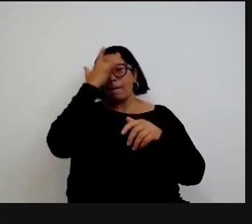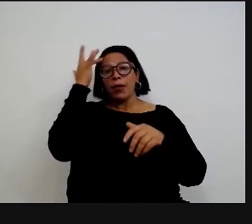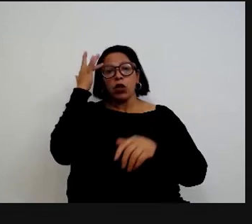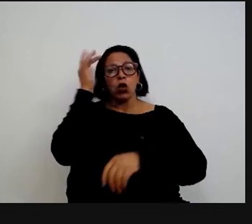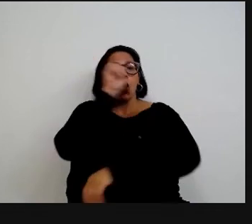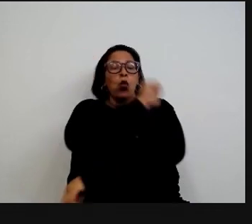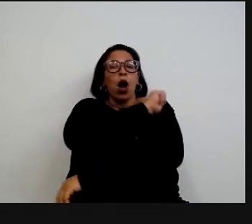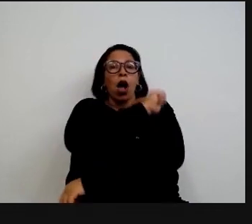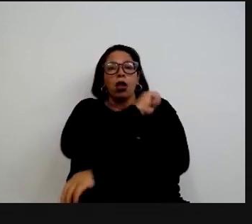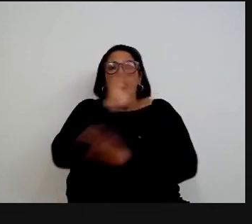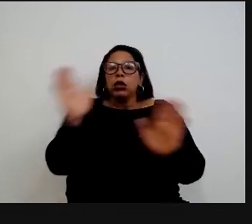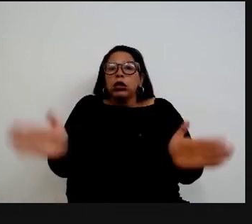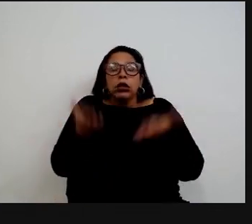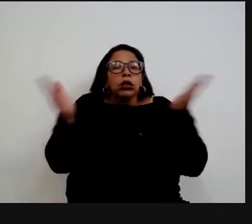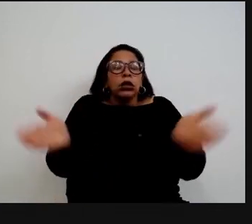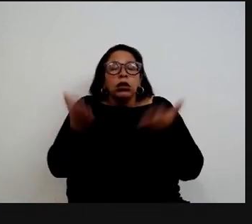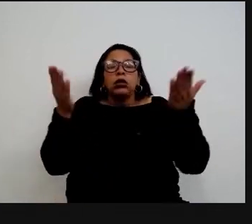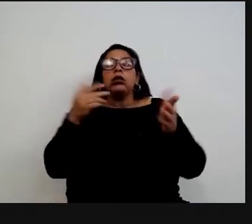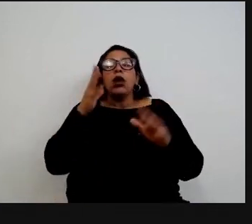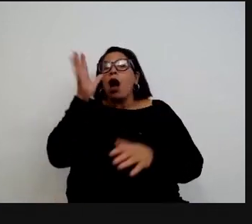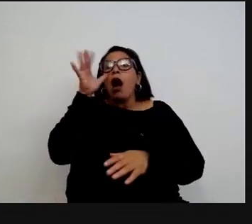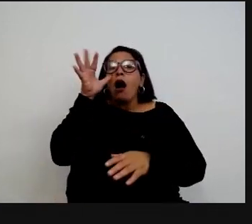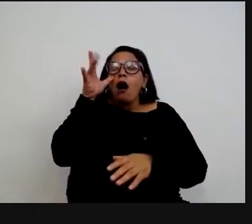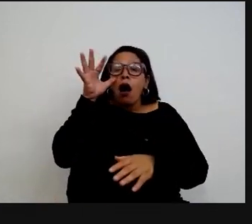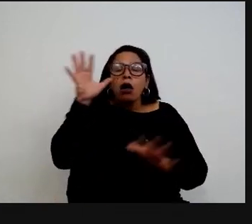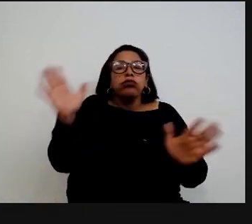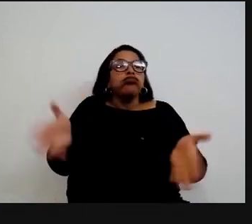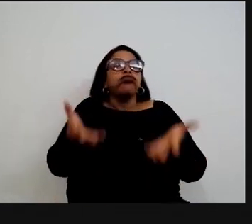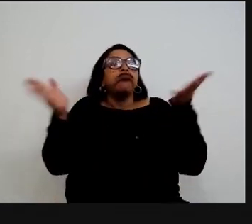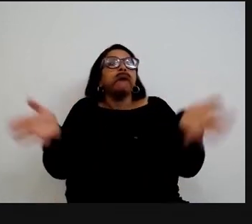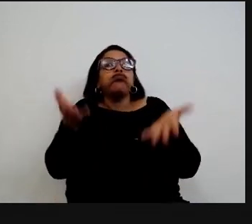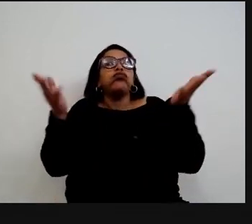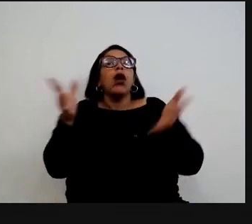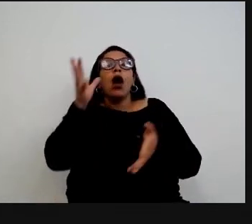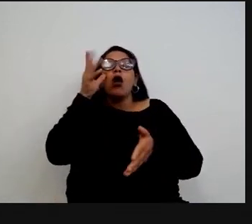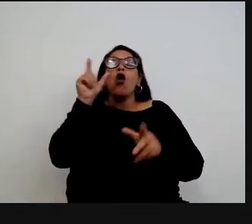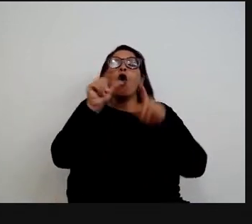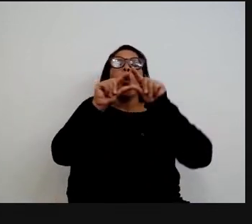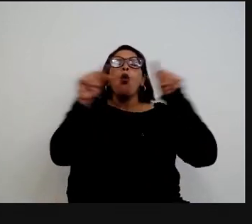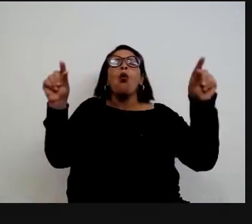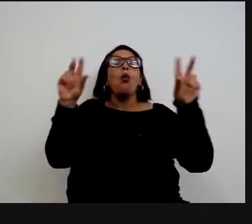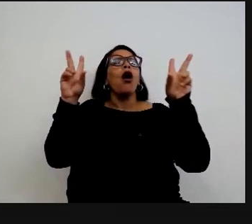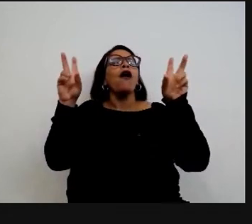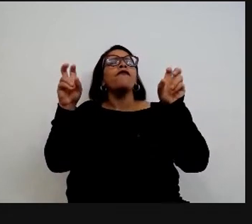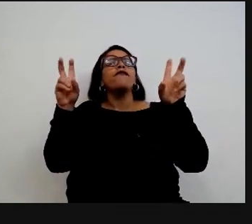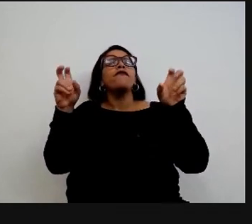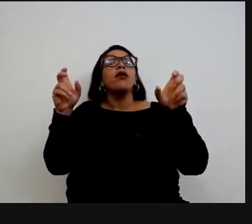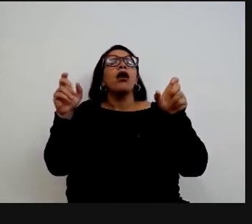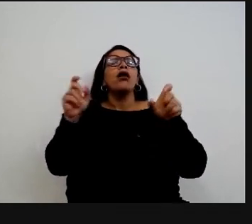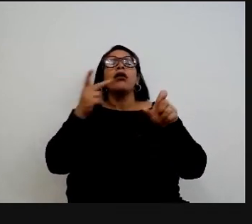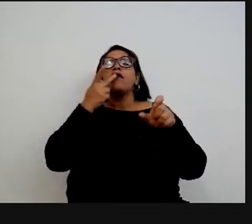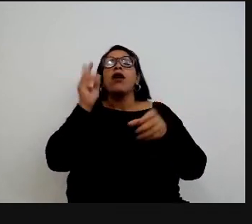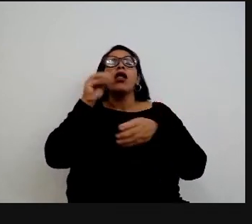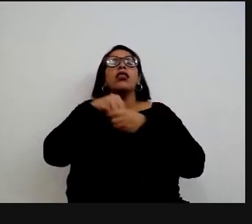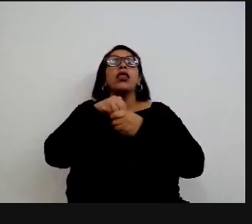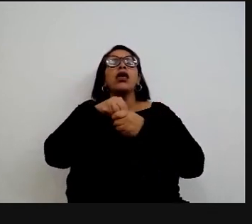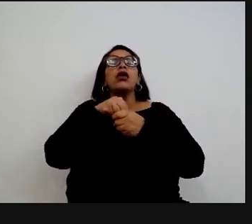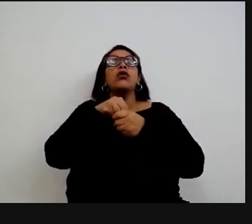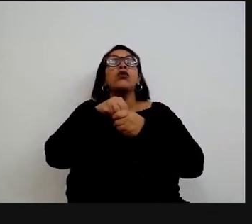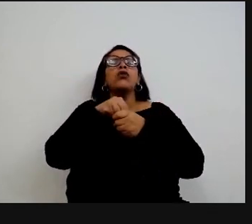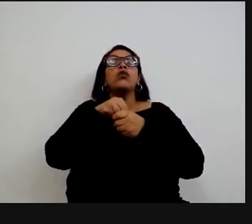motivou a fisgada, né? O aluno foi fisgado por às vezes é uma frasezinha que se diz lá